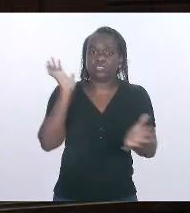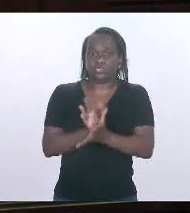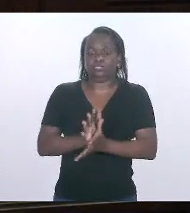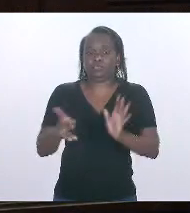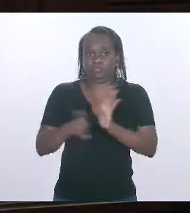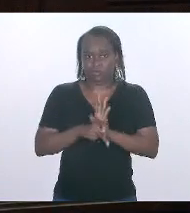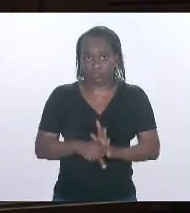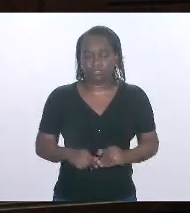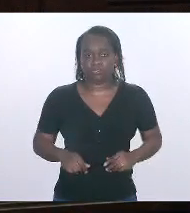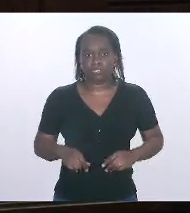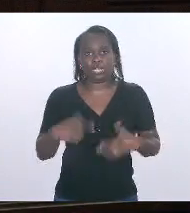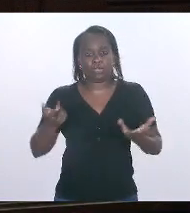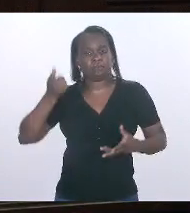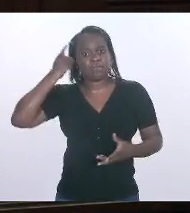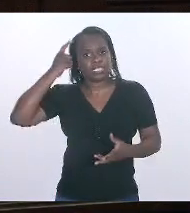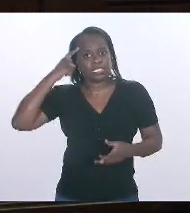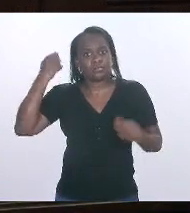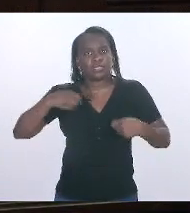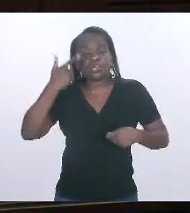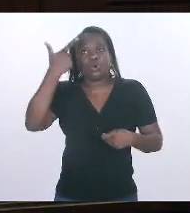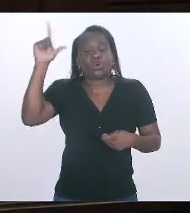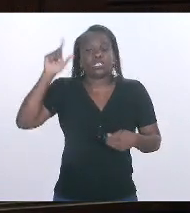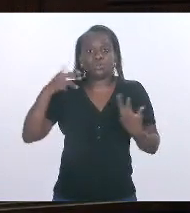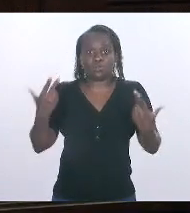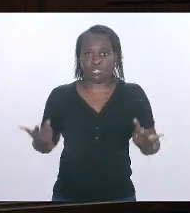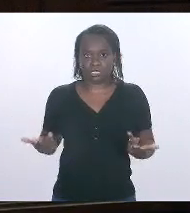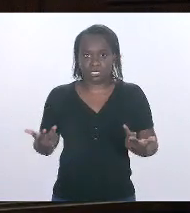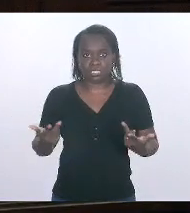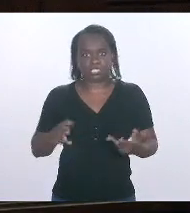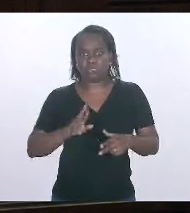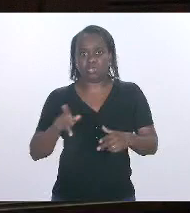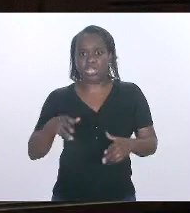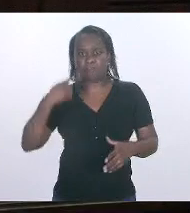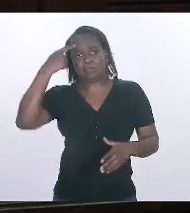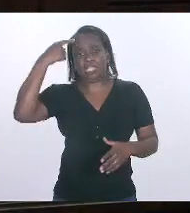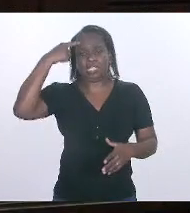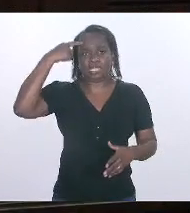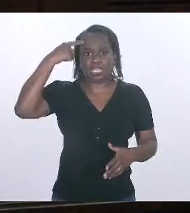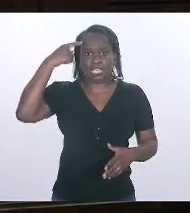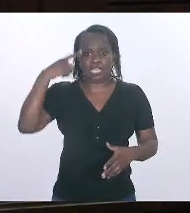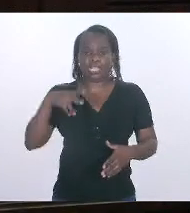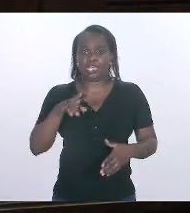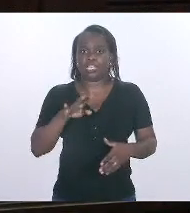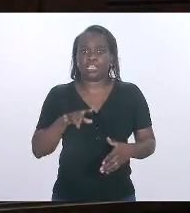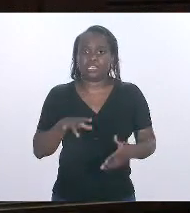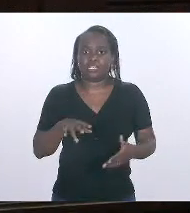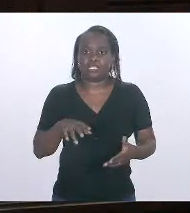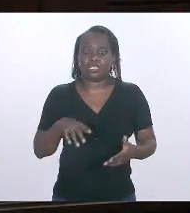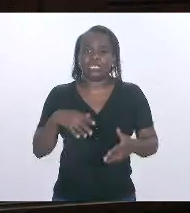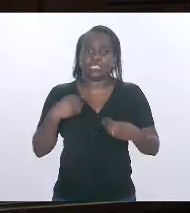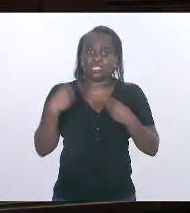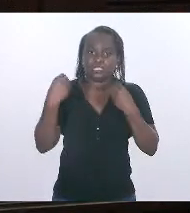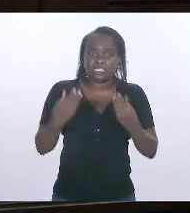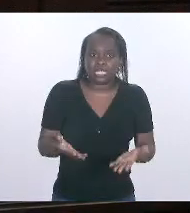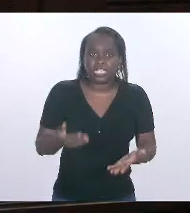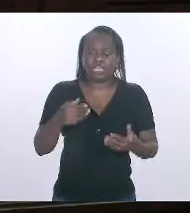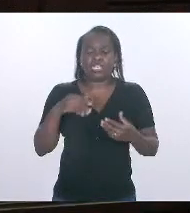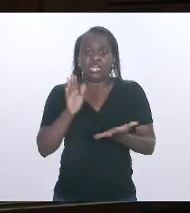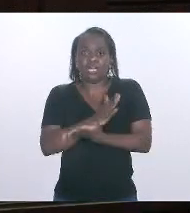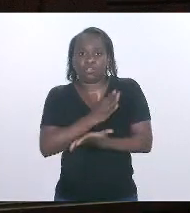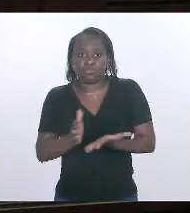tropa, é hora de pensar em outra coisa, a não ser pensar em dar condições a